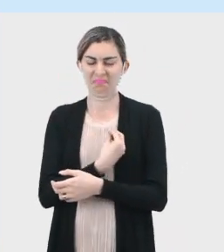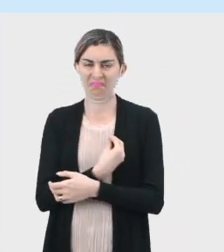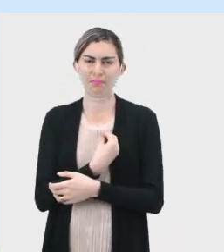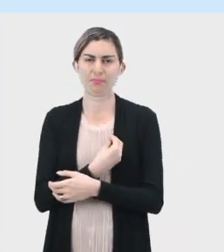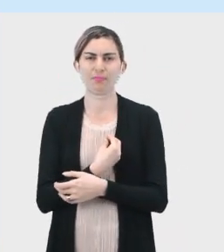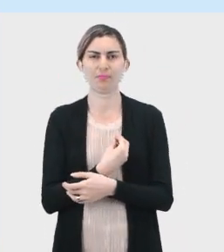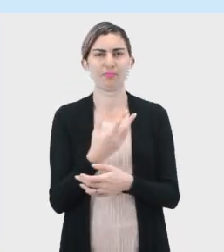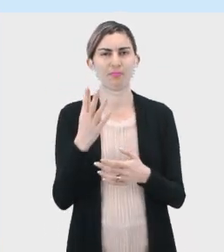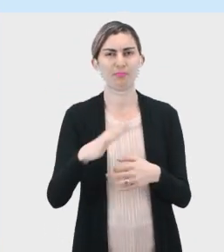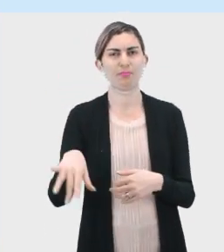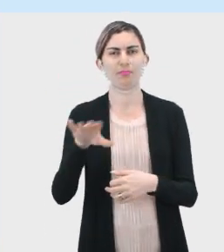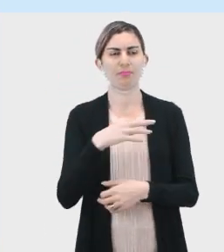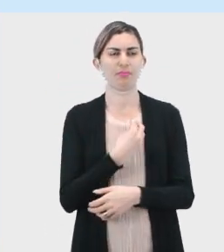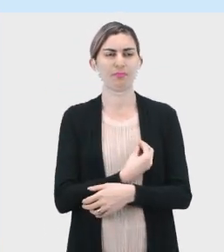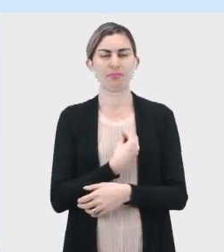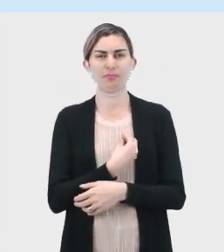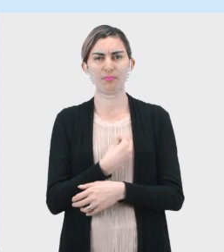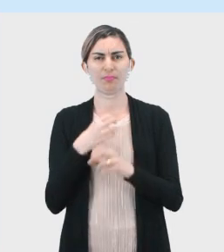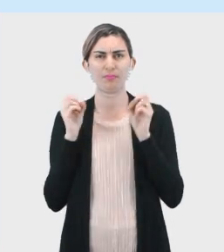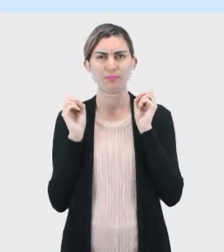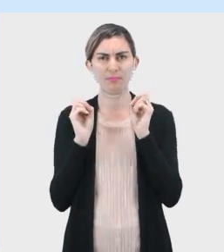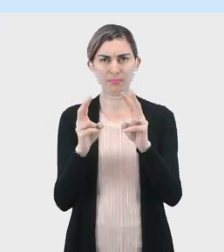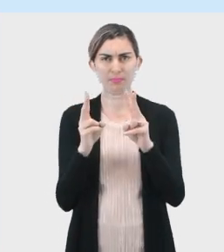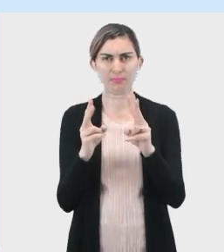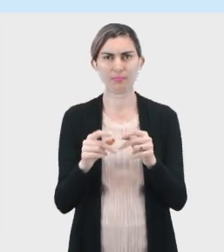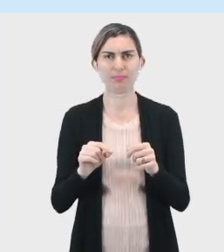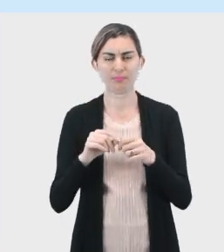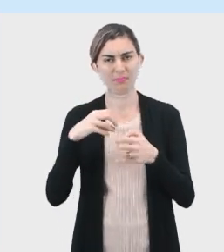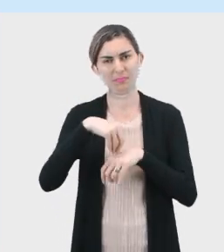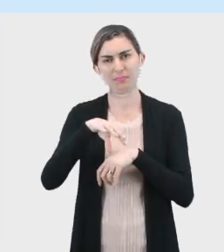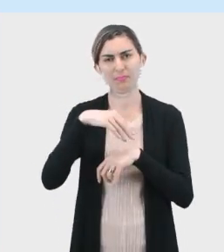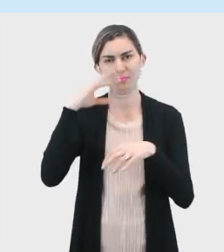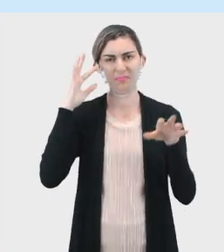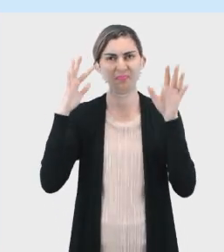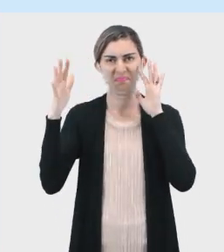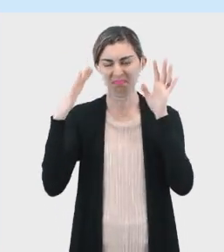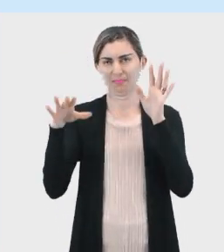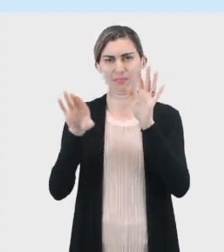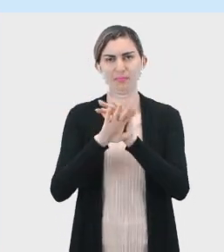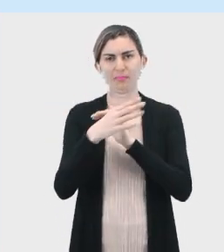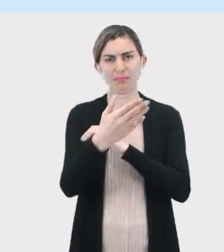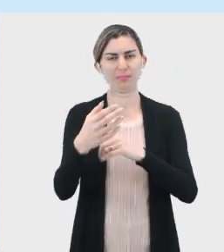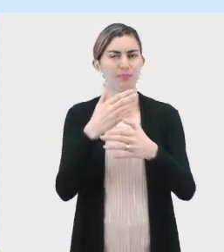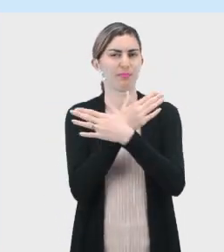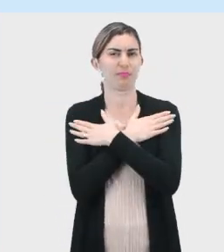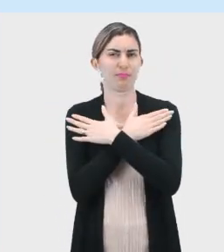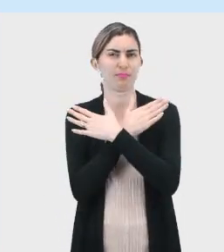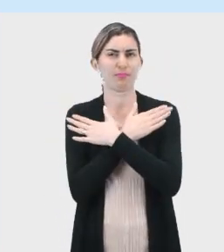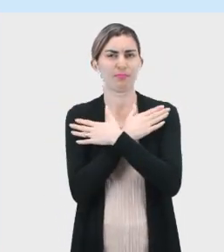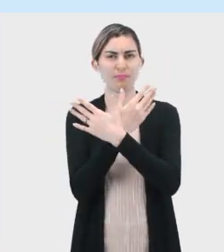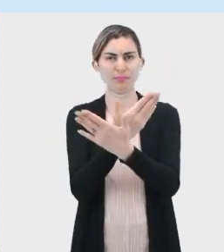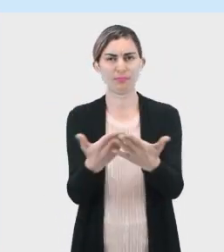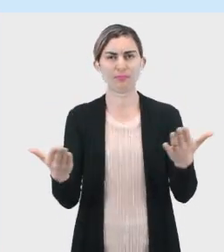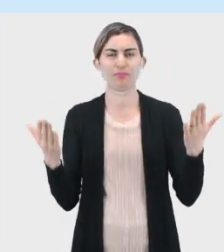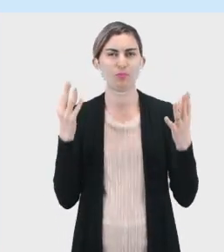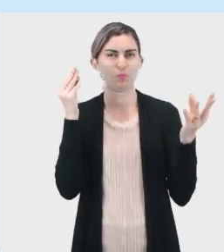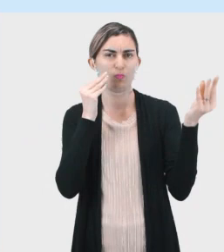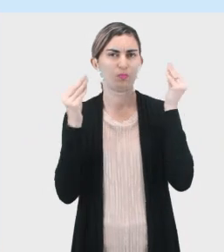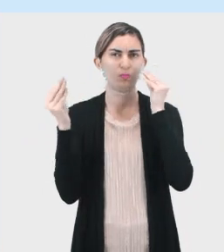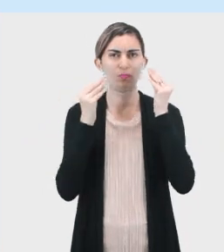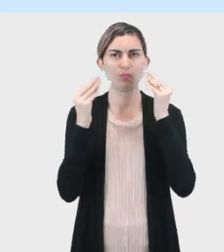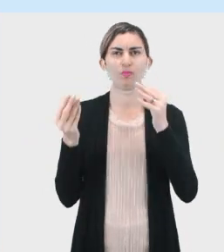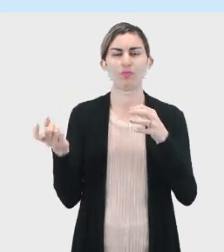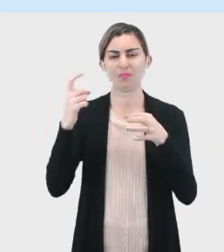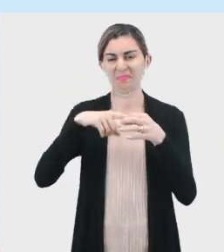que vivem no meio da nossa vida. Ok? Pausa para reflexão. Chega lá, dá um abraço, aquece,